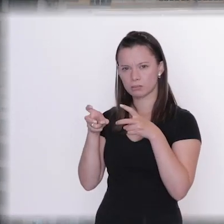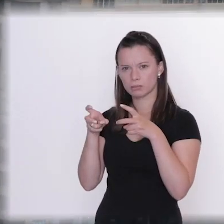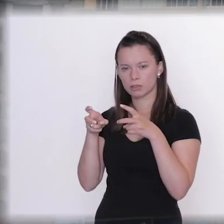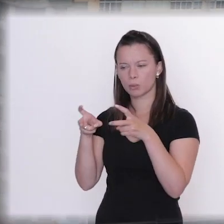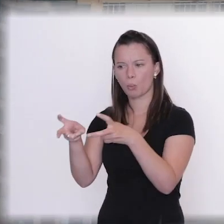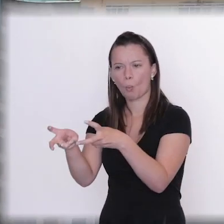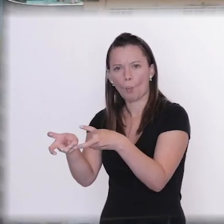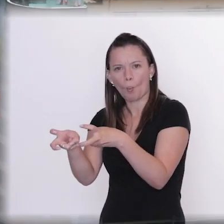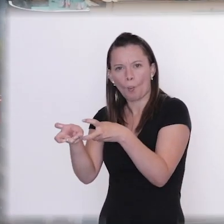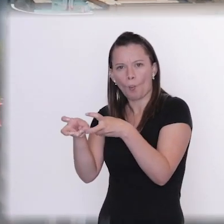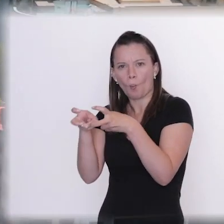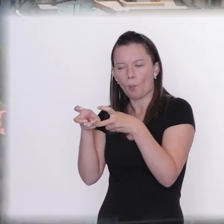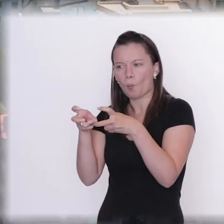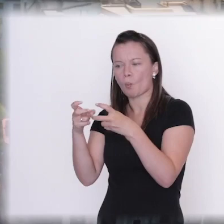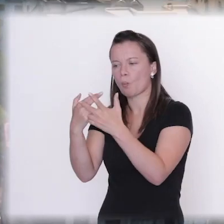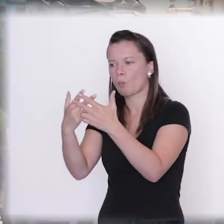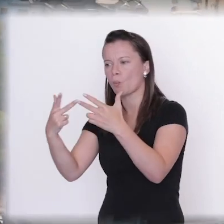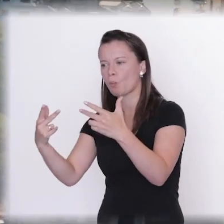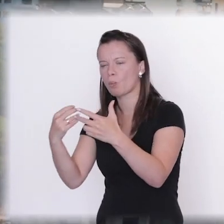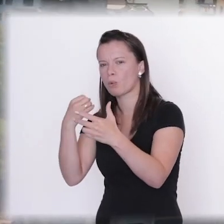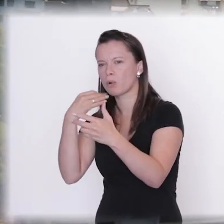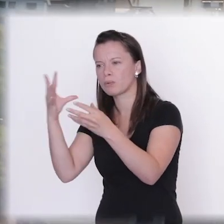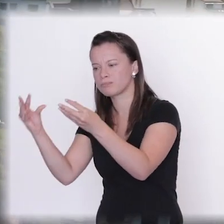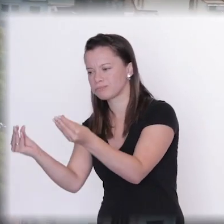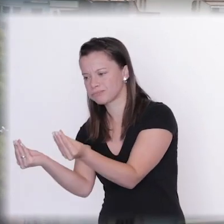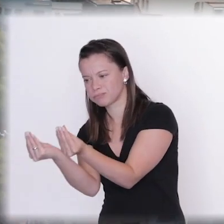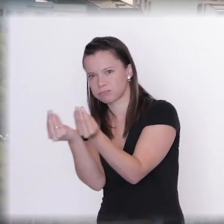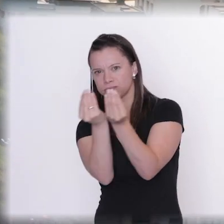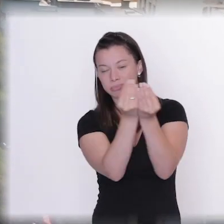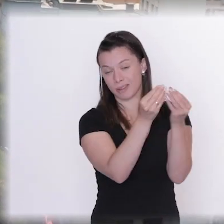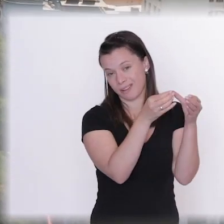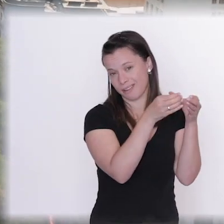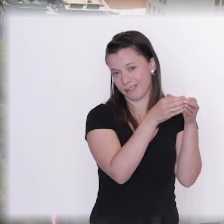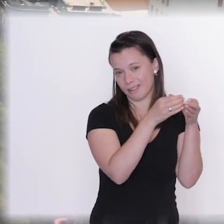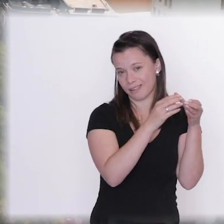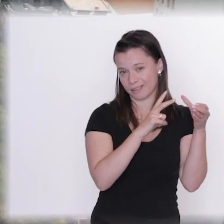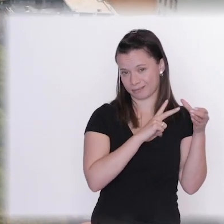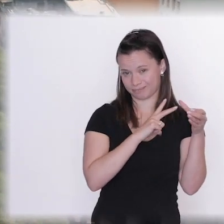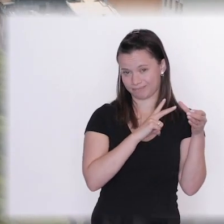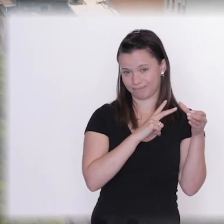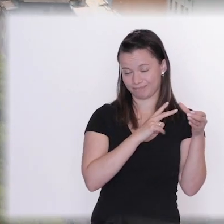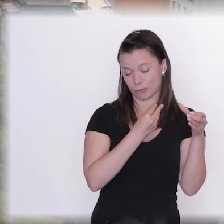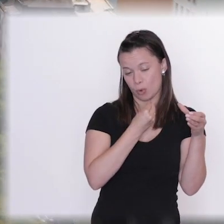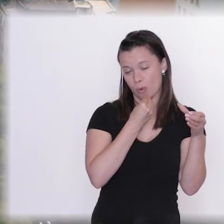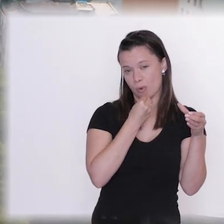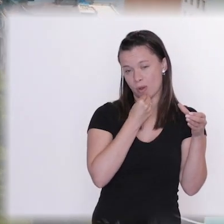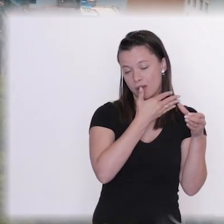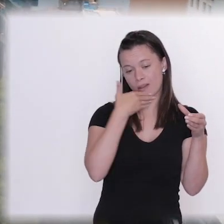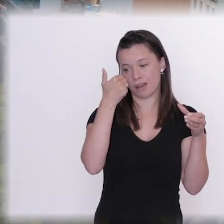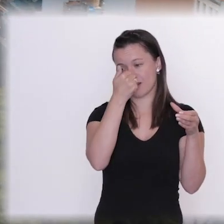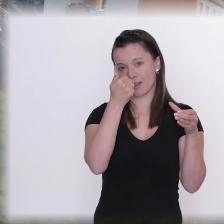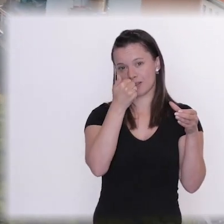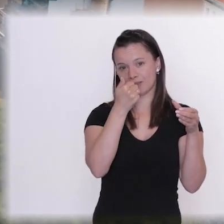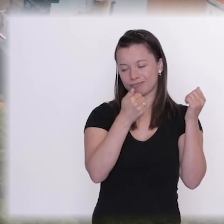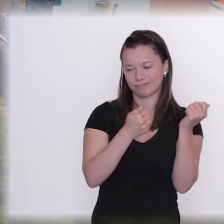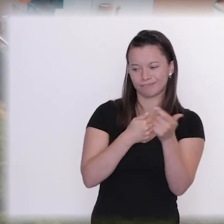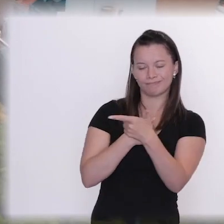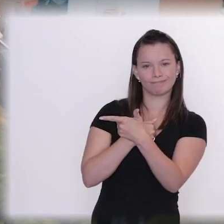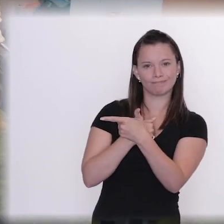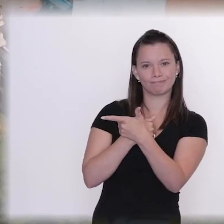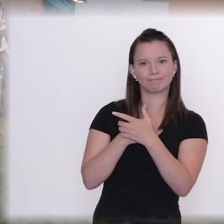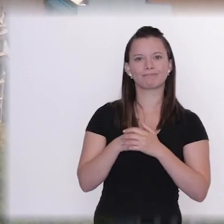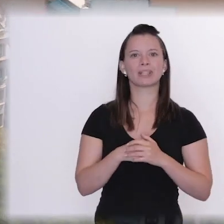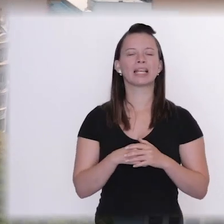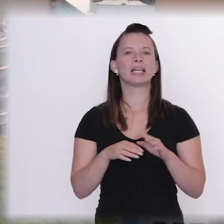da sociedade e transferir para grupos privilegiados, como eu já falei aqui na alocação de equipamentos e serviços, empregos específicos e em